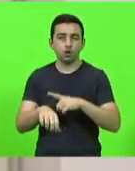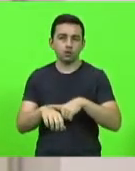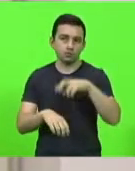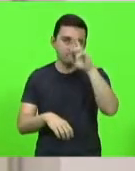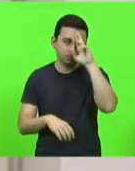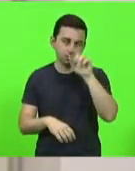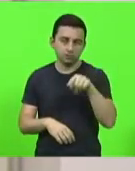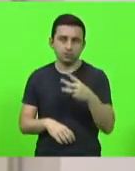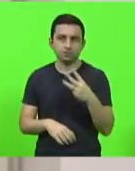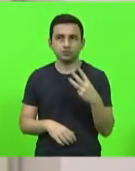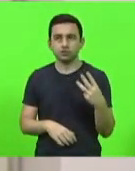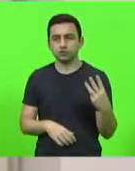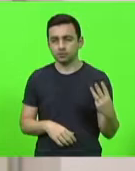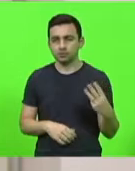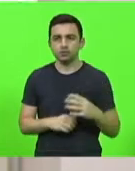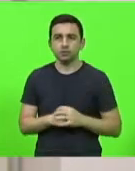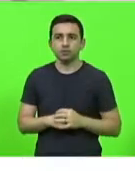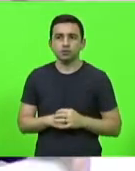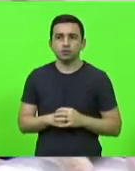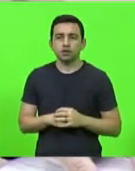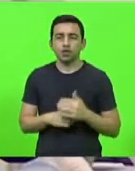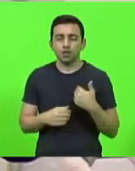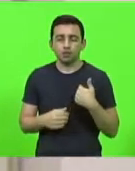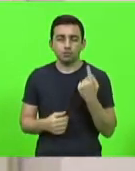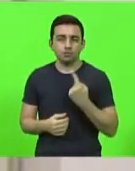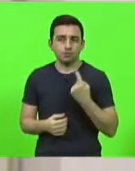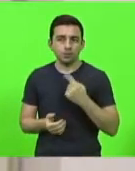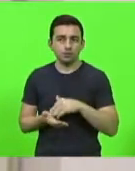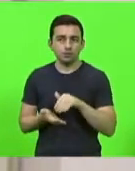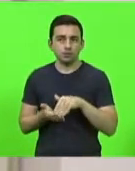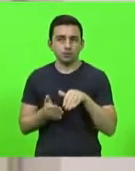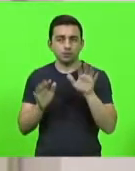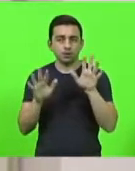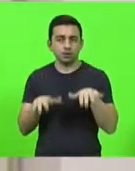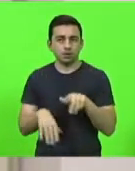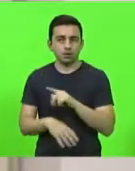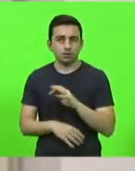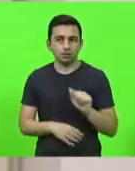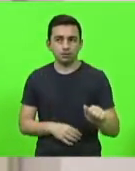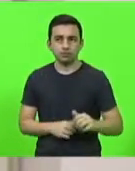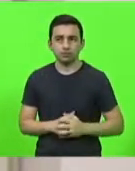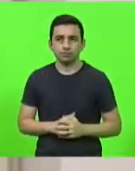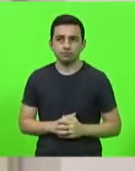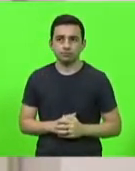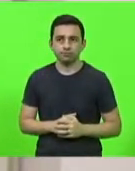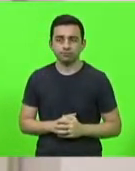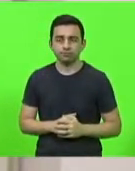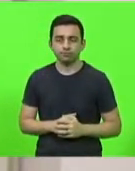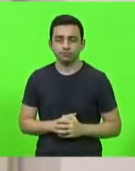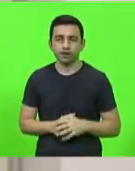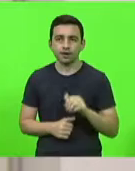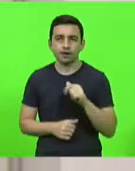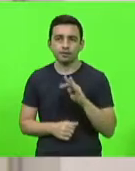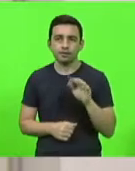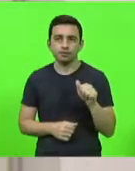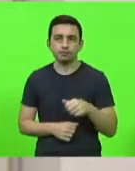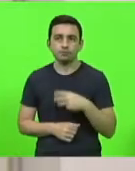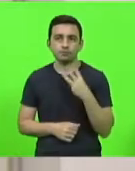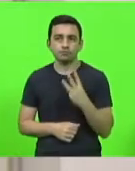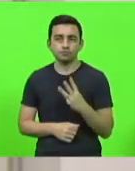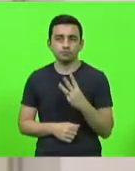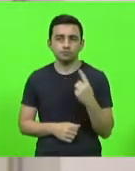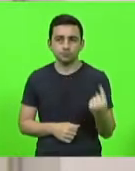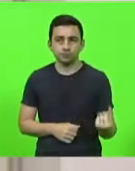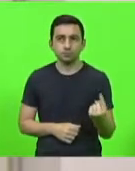e 23 minutos. Para constar, eu, primeiro secretário, lavrei a presente ata. Ata da 31ª